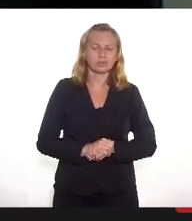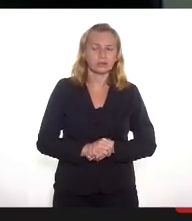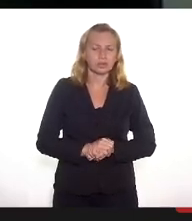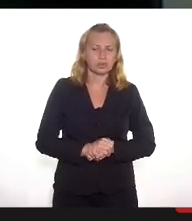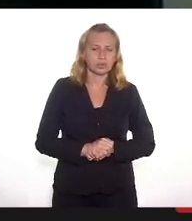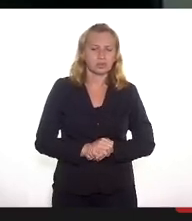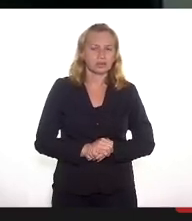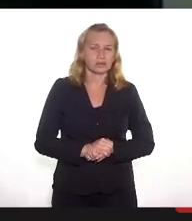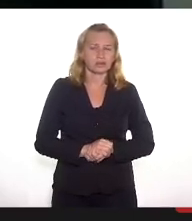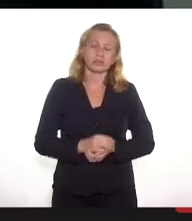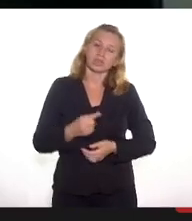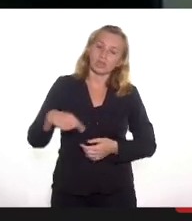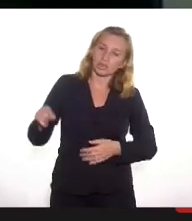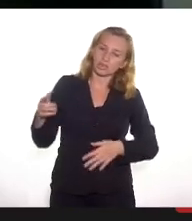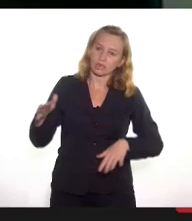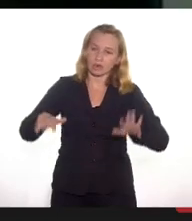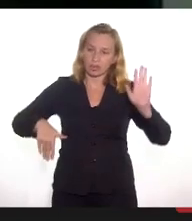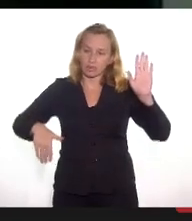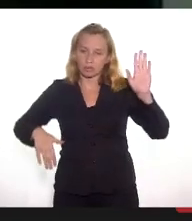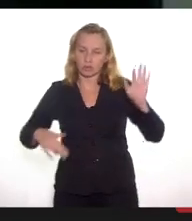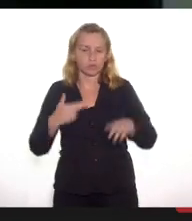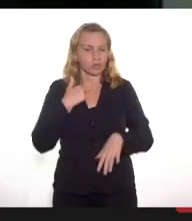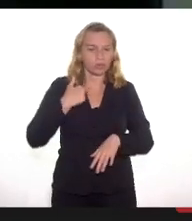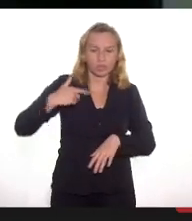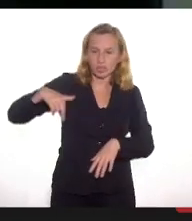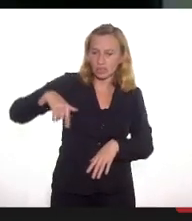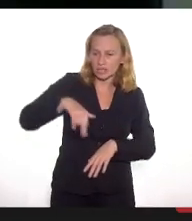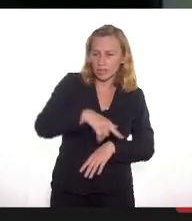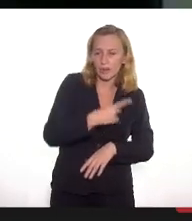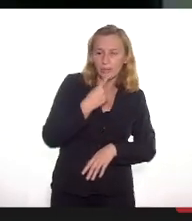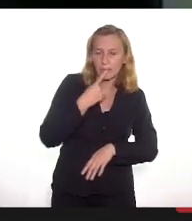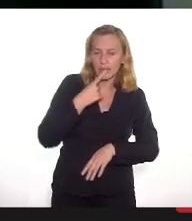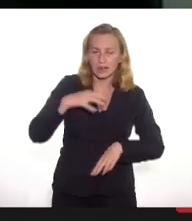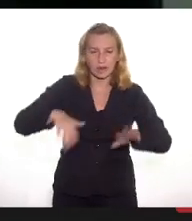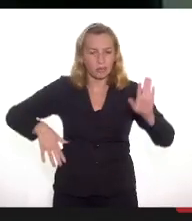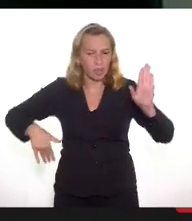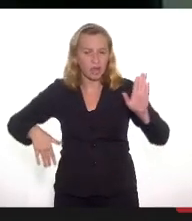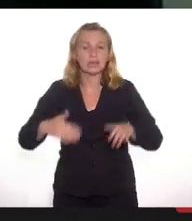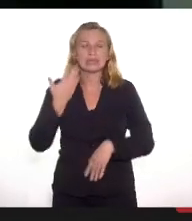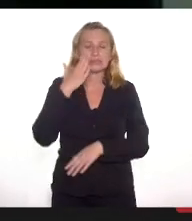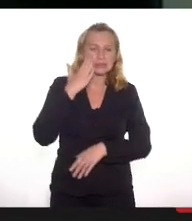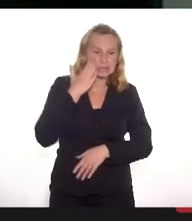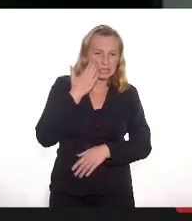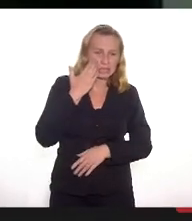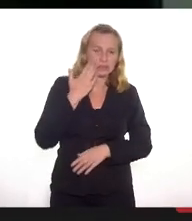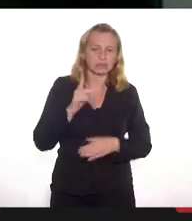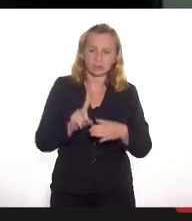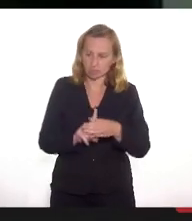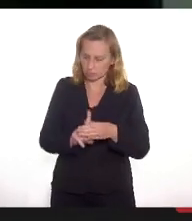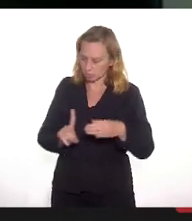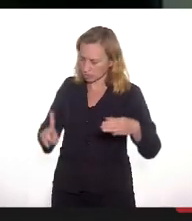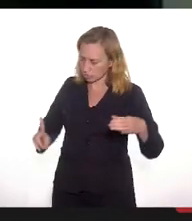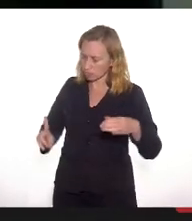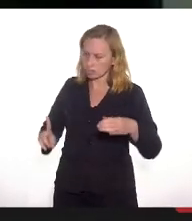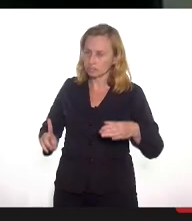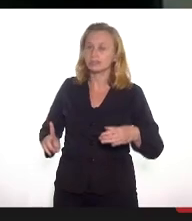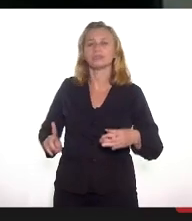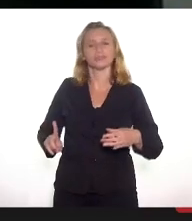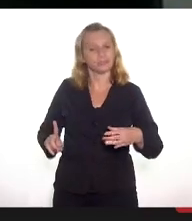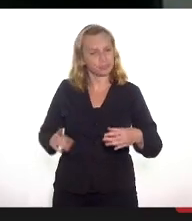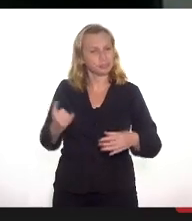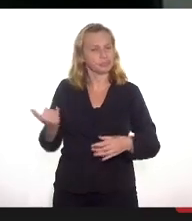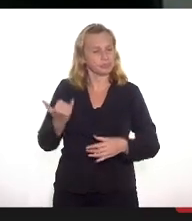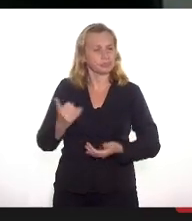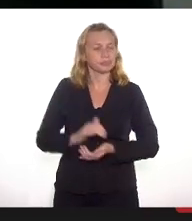comandos que pode ir à praia mas não pode andar no calçadão a gente entende aí que nessa questão da restrição de hoje